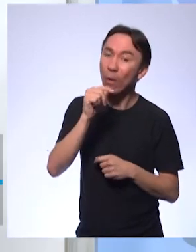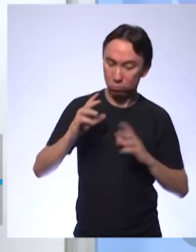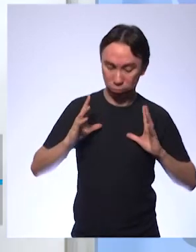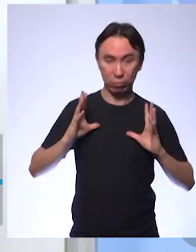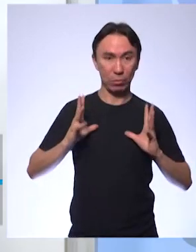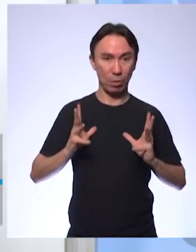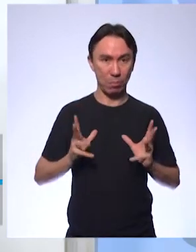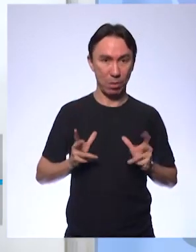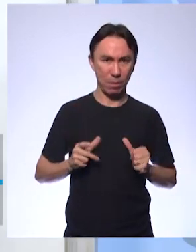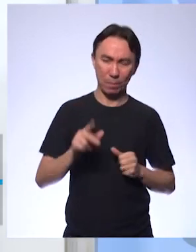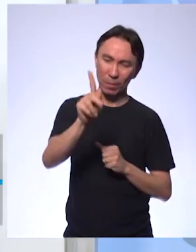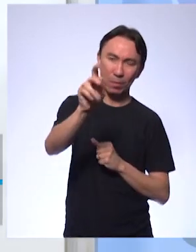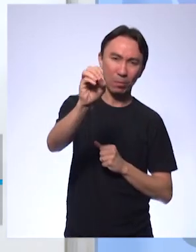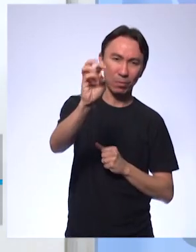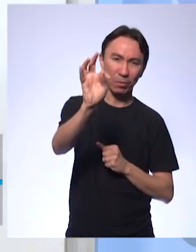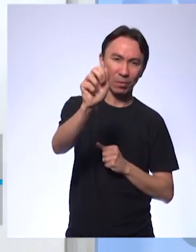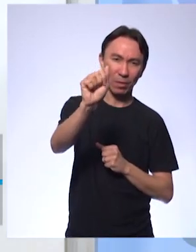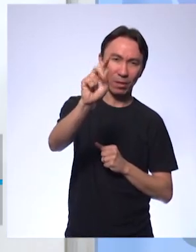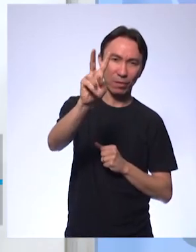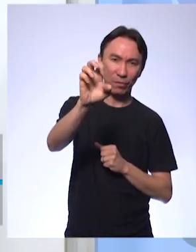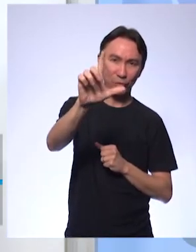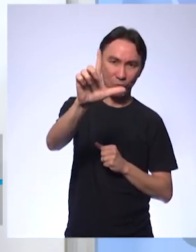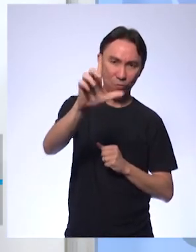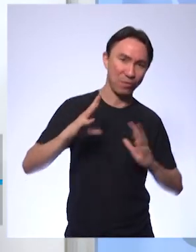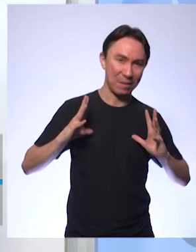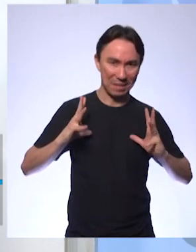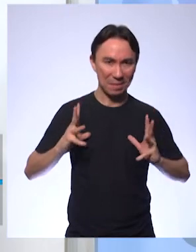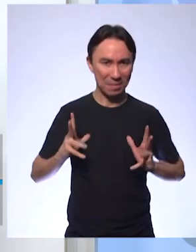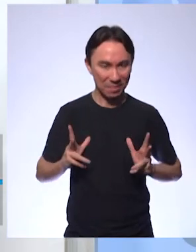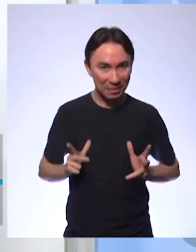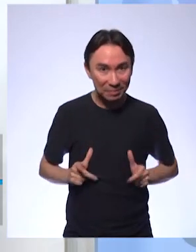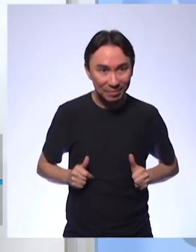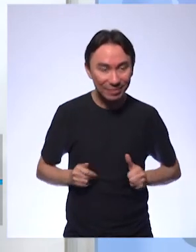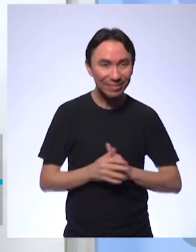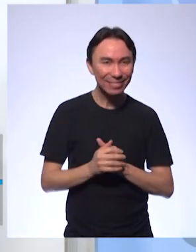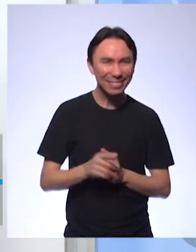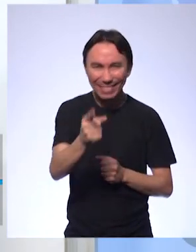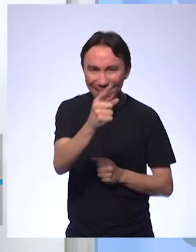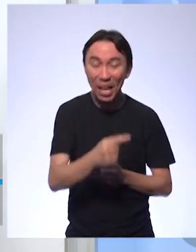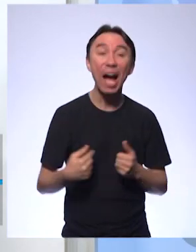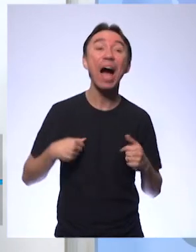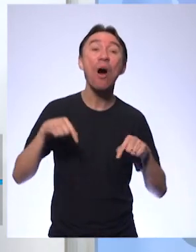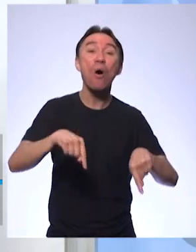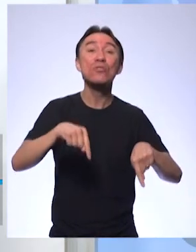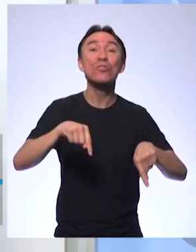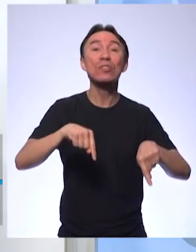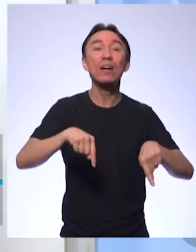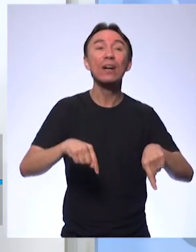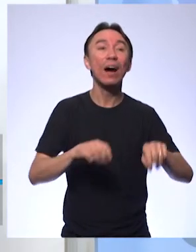alguns mitos, que a gente quer destruir aqui. Você deveria ter desconfiado que o tema da aula hoje, o que é?